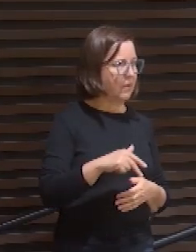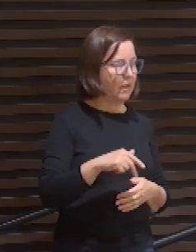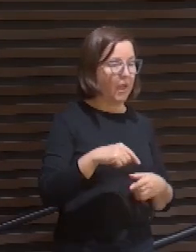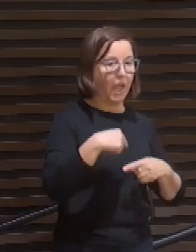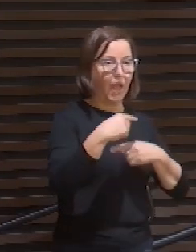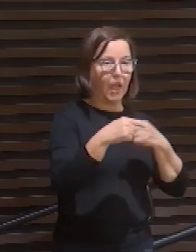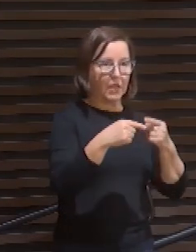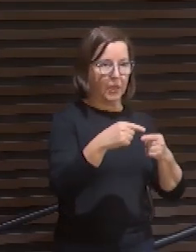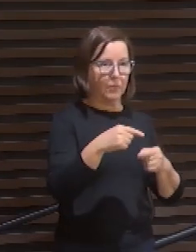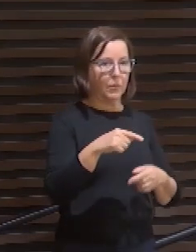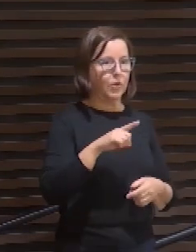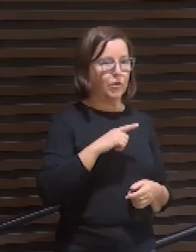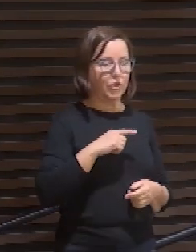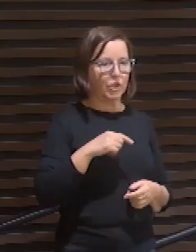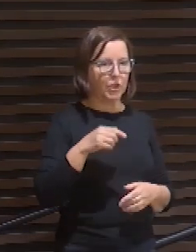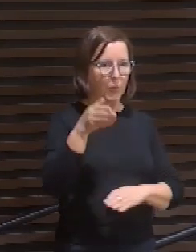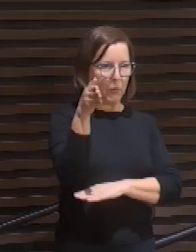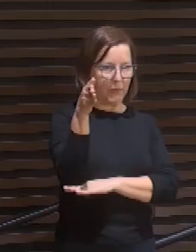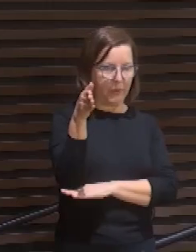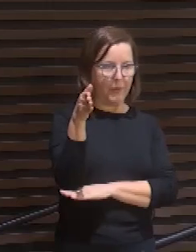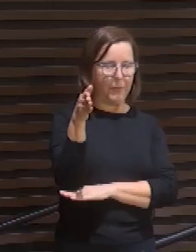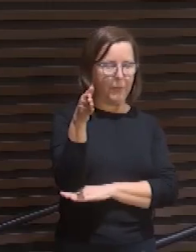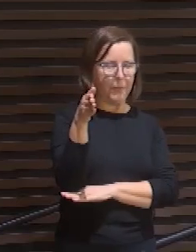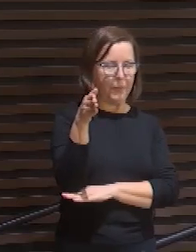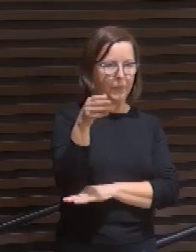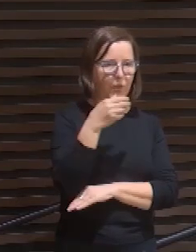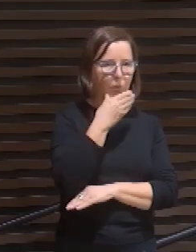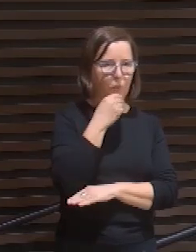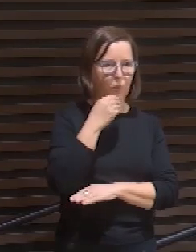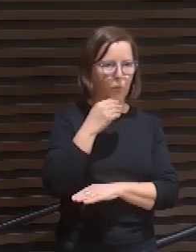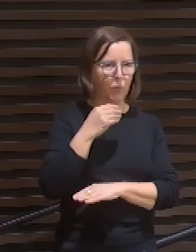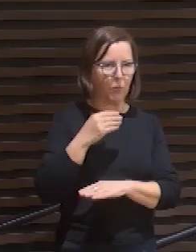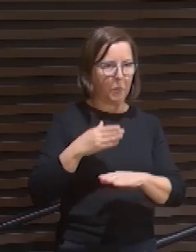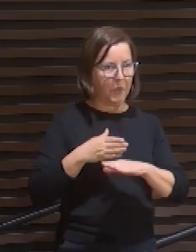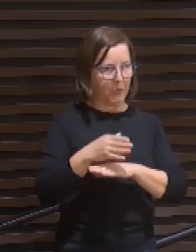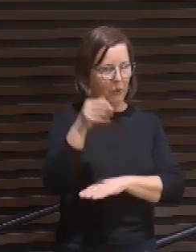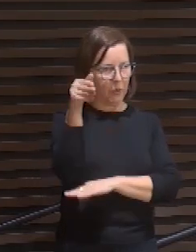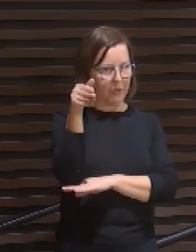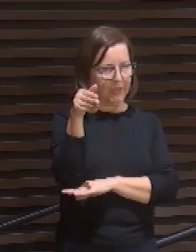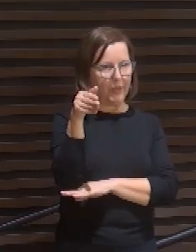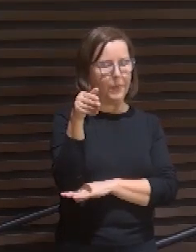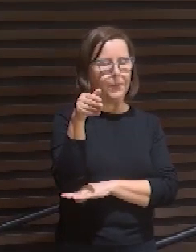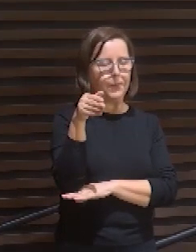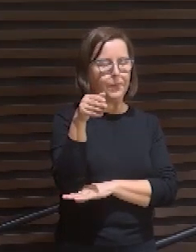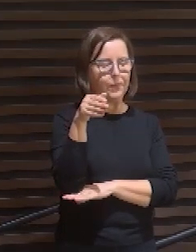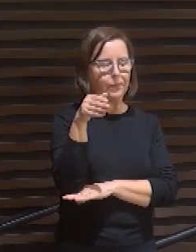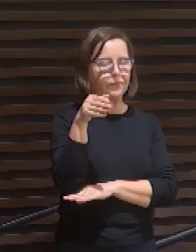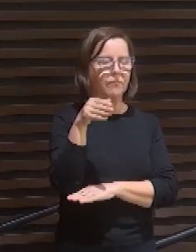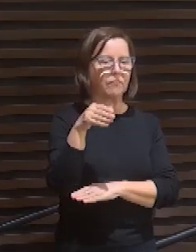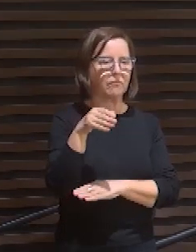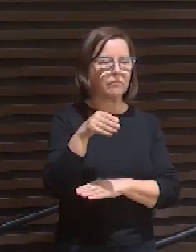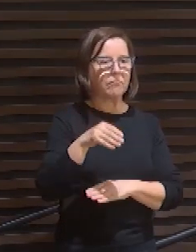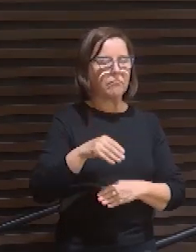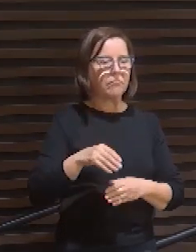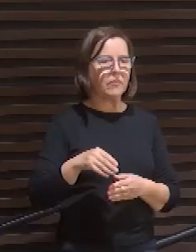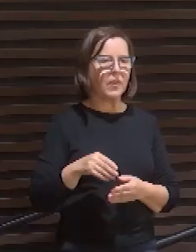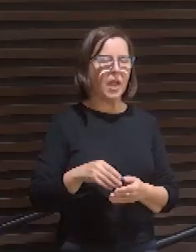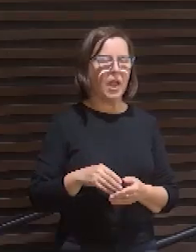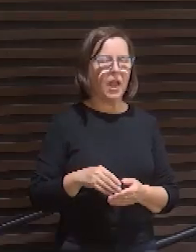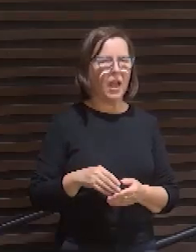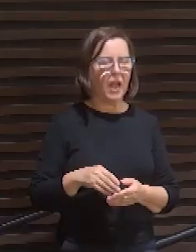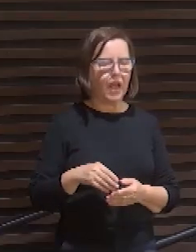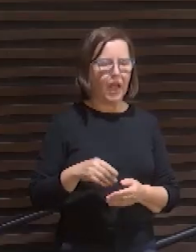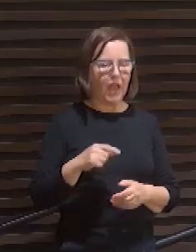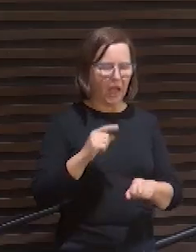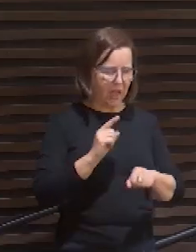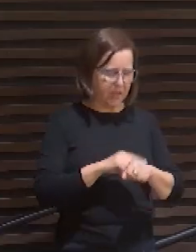um hotel. Ele entrou no hotel para fazer o check-in. E quando ele estava